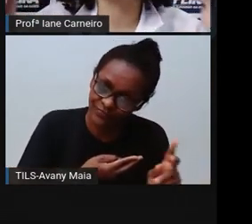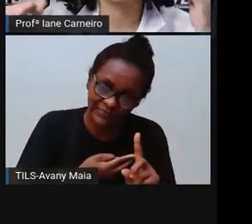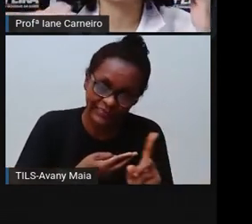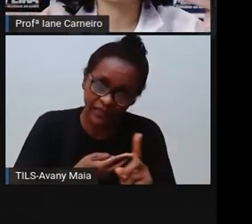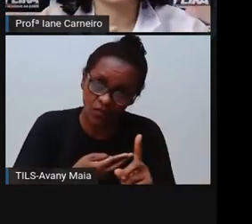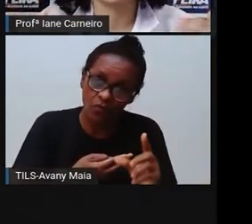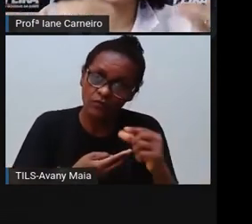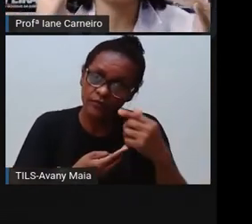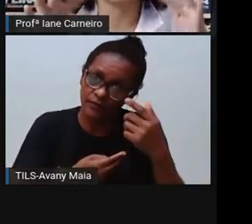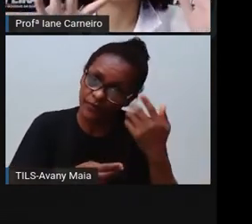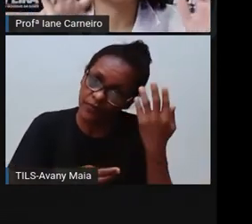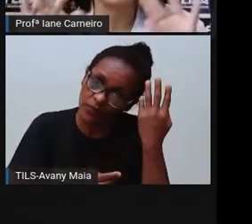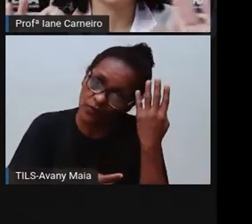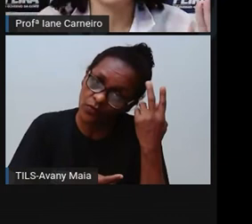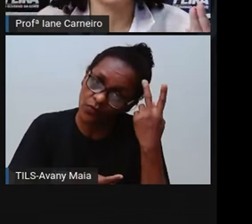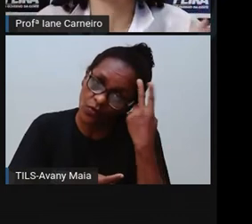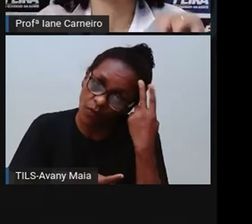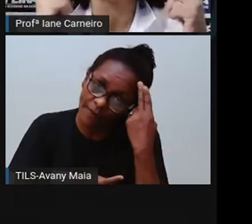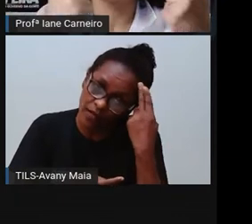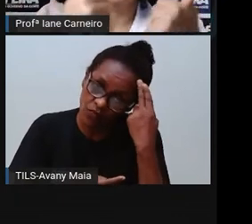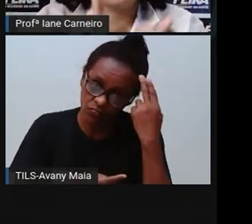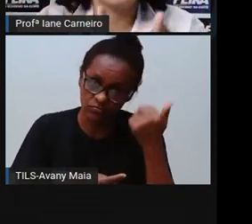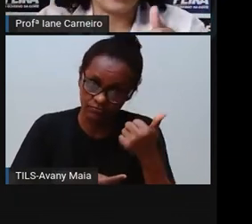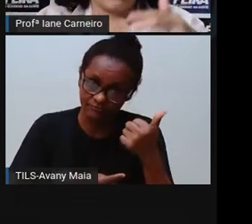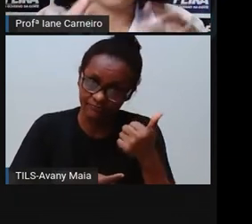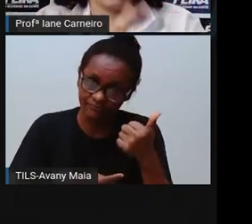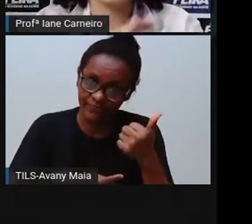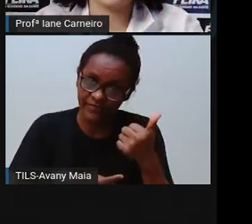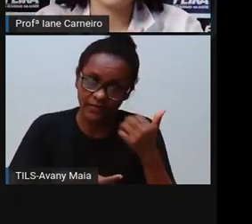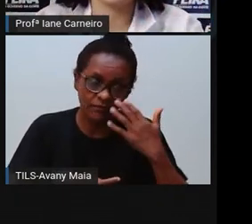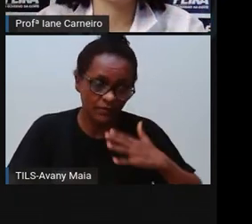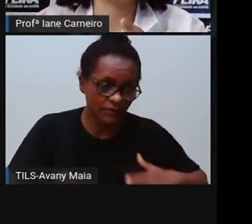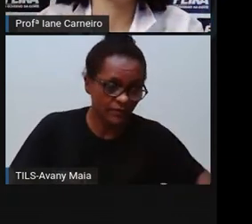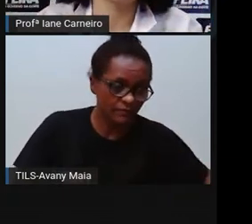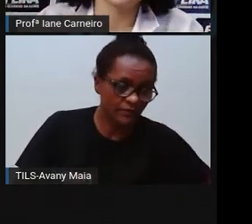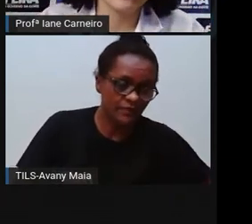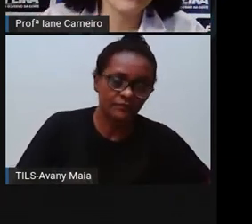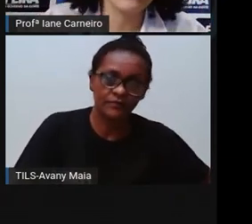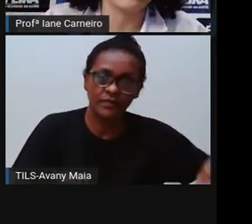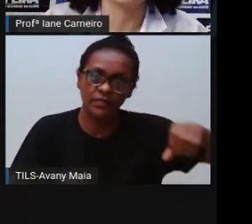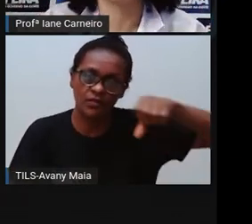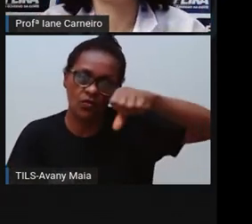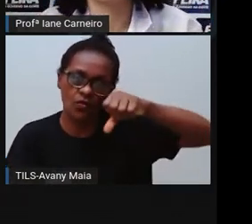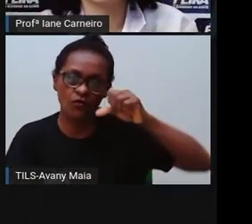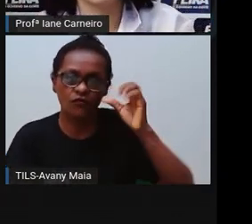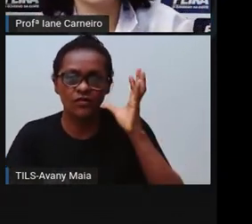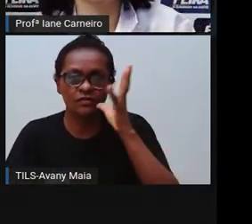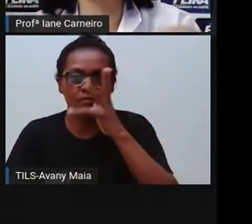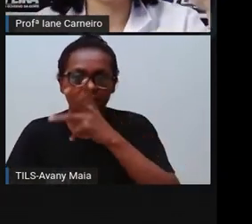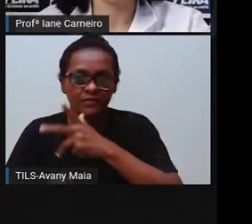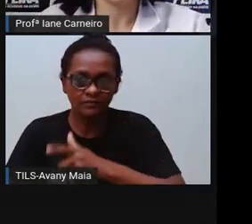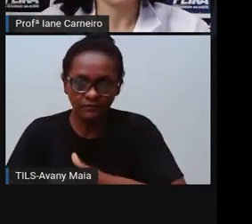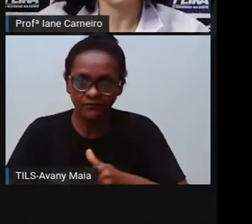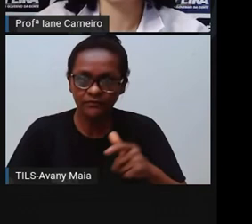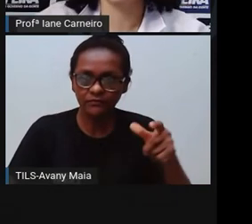menos 8 horas. Crianças até 9 horas, 9 horas de sono podem dormir. Então, se você